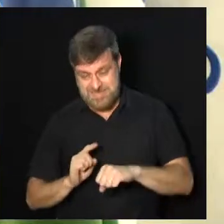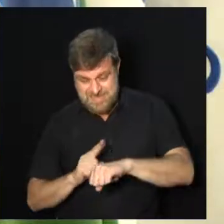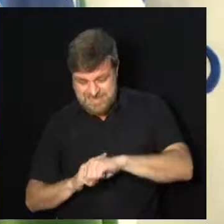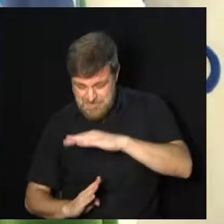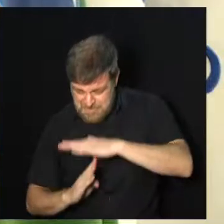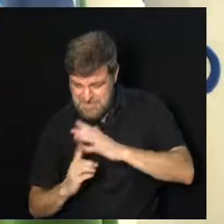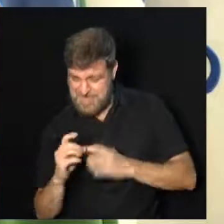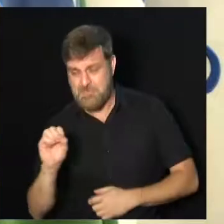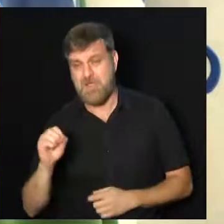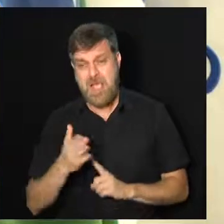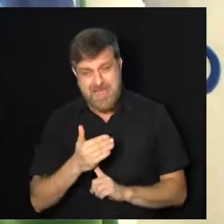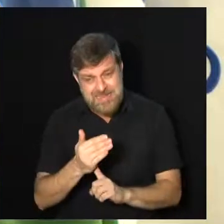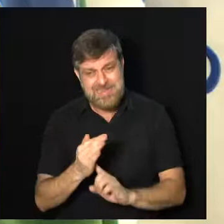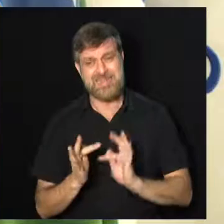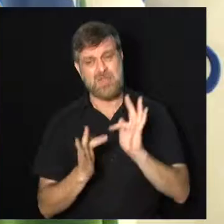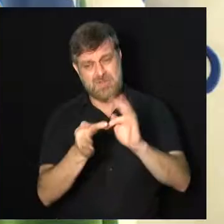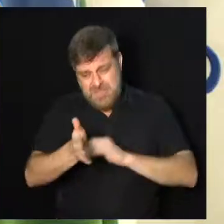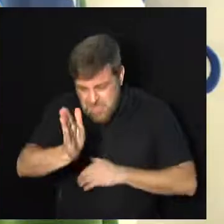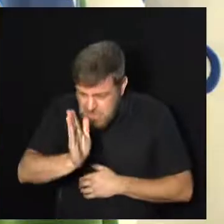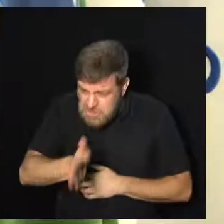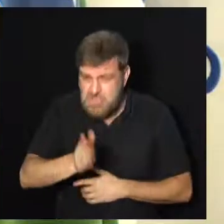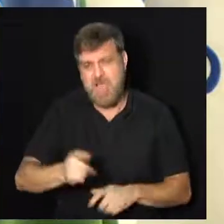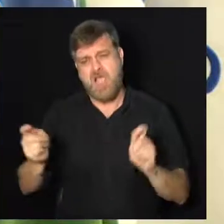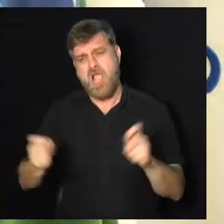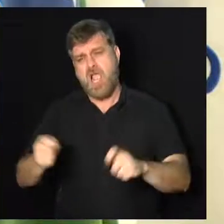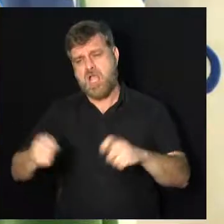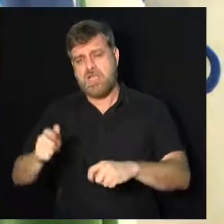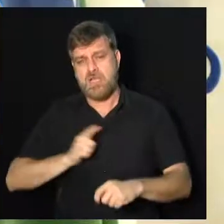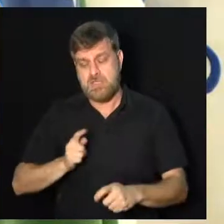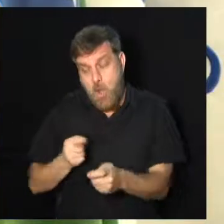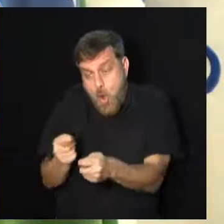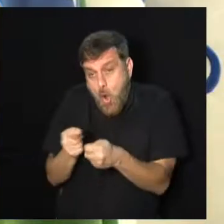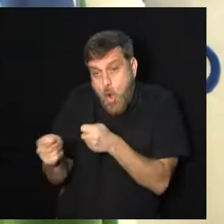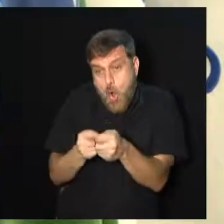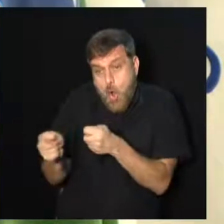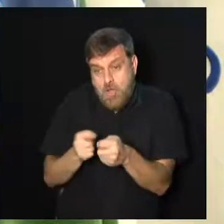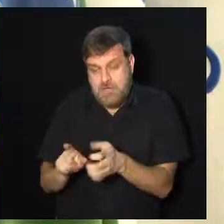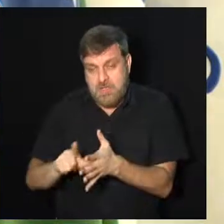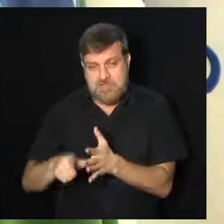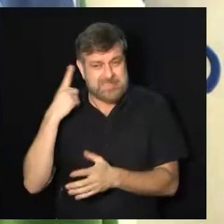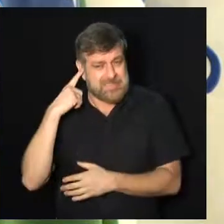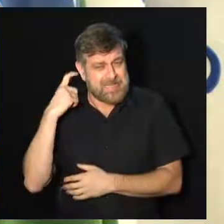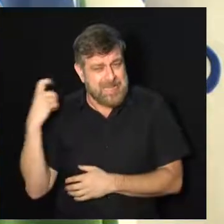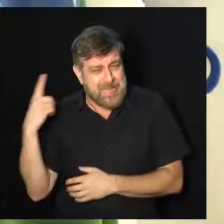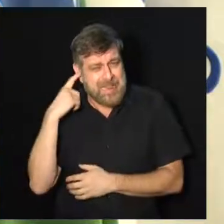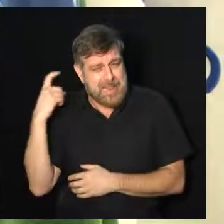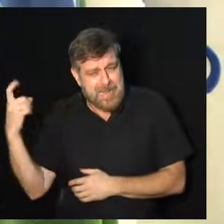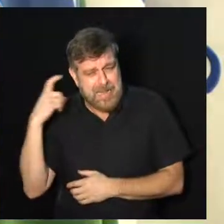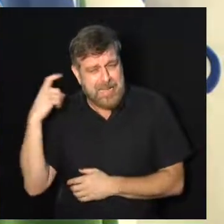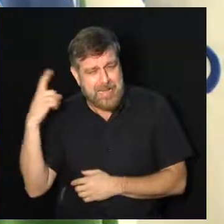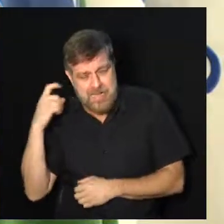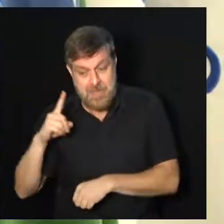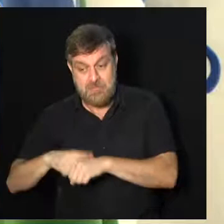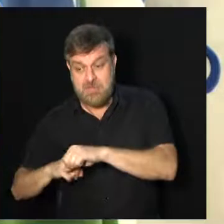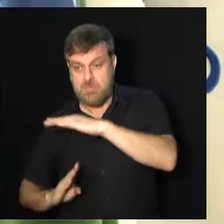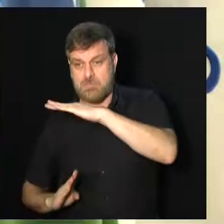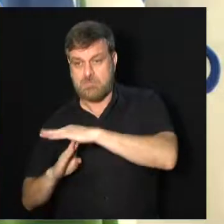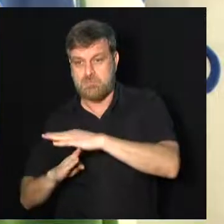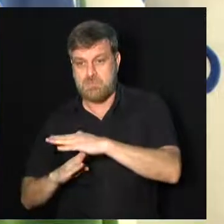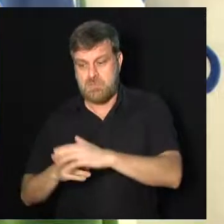hoje, a tecnologia já permite isso, que haja, depois de acionado, um temporizador que